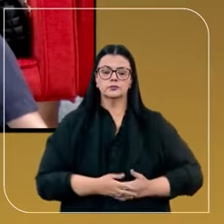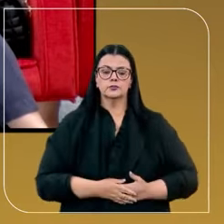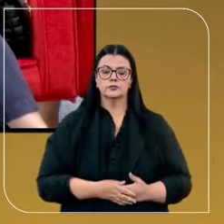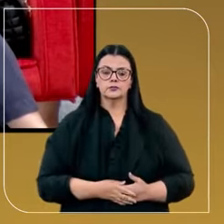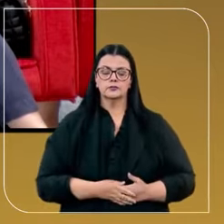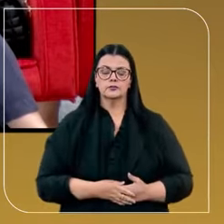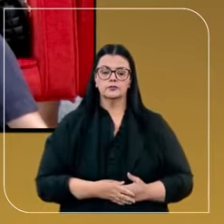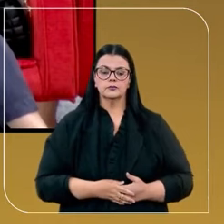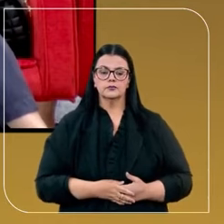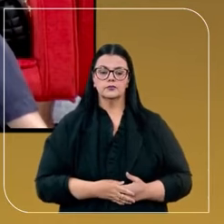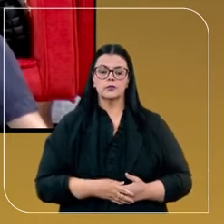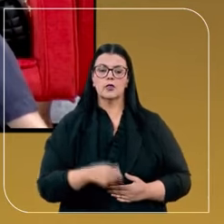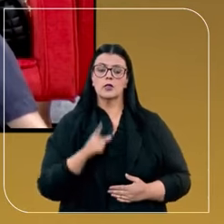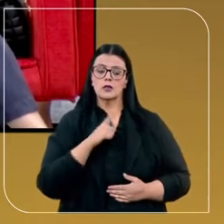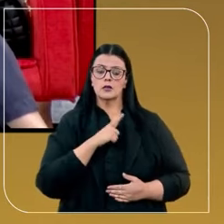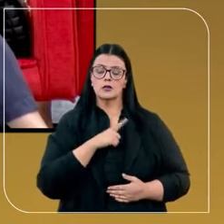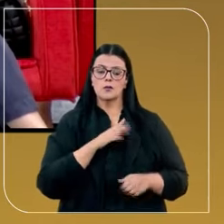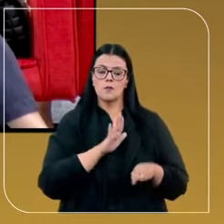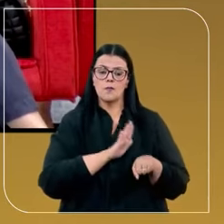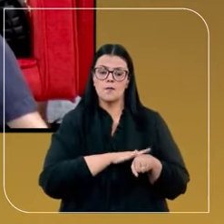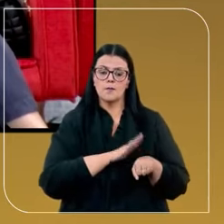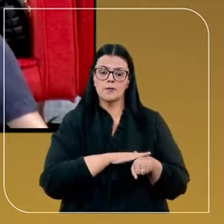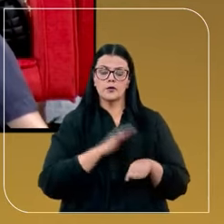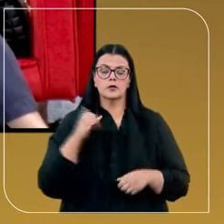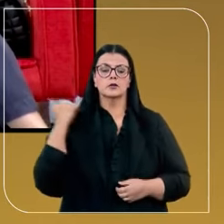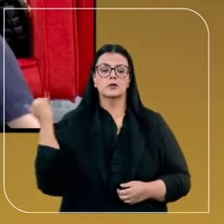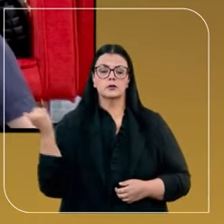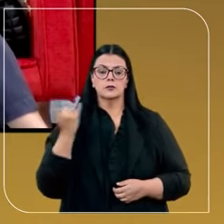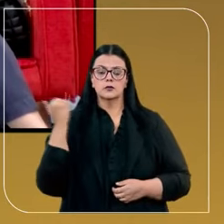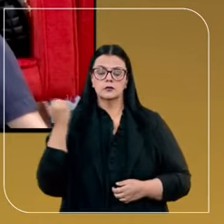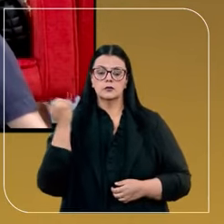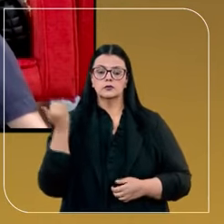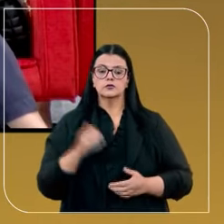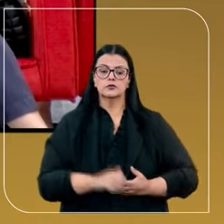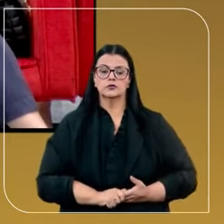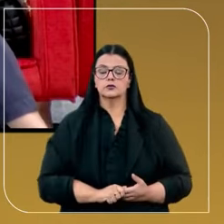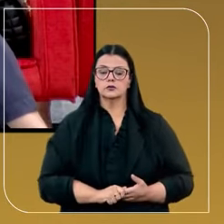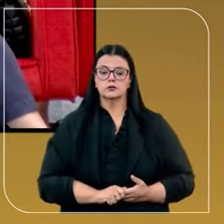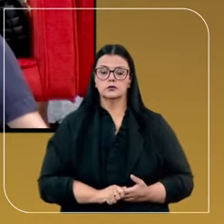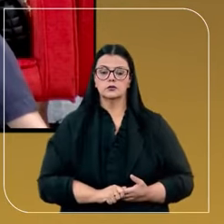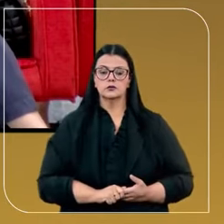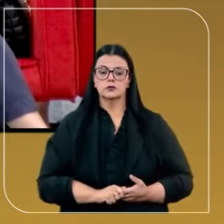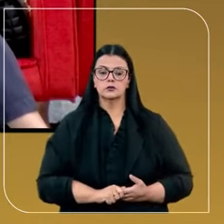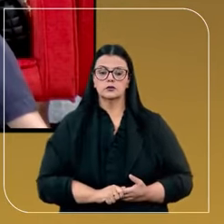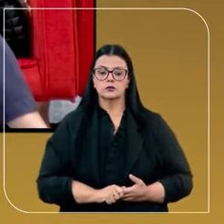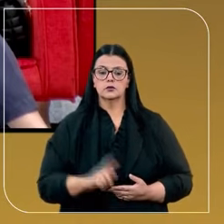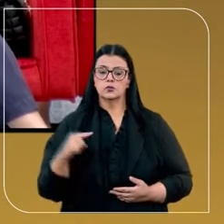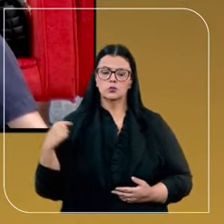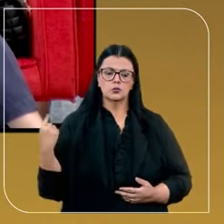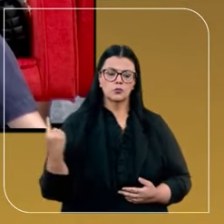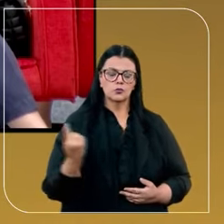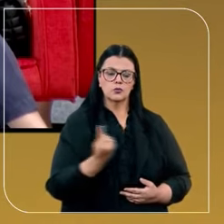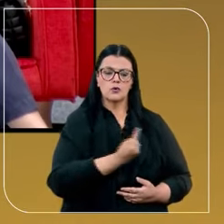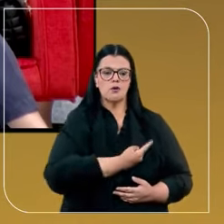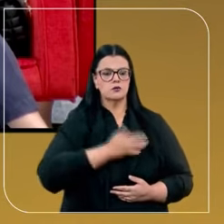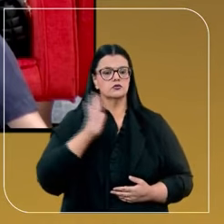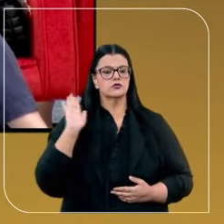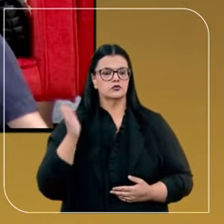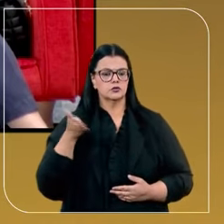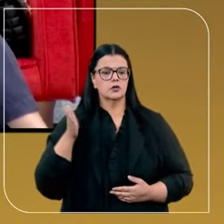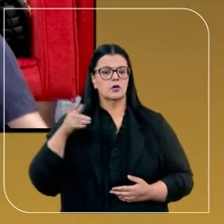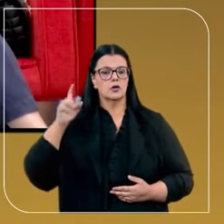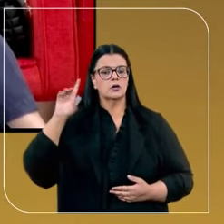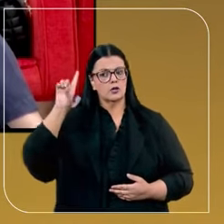Este é um momento importante porque nós todos que fomos diretores da